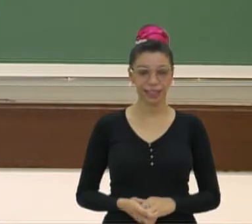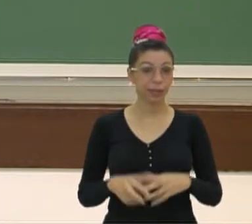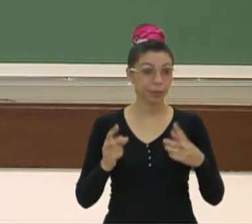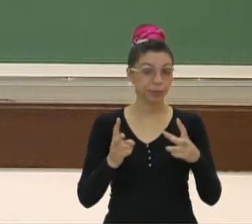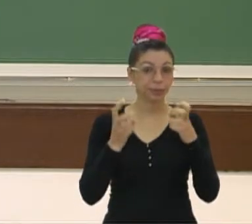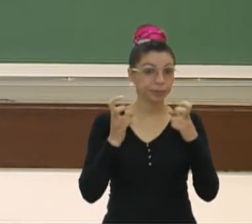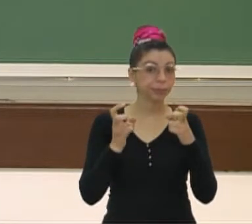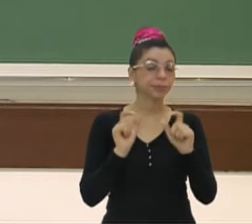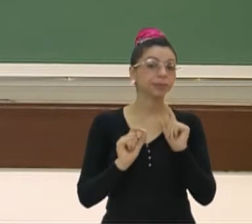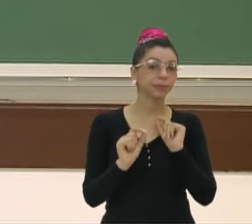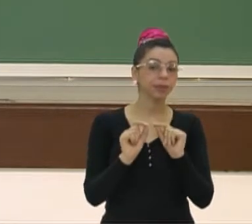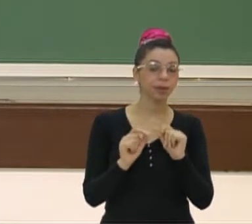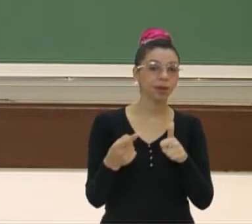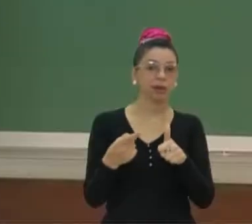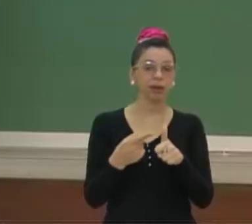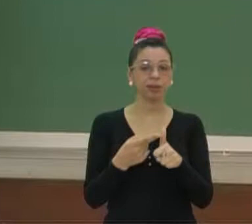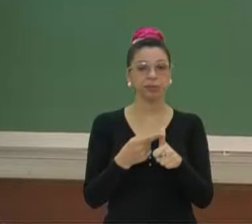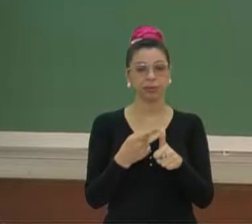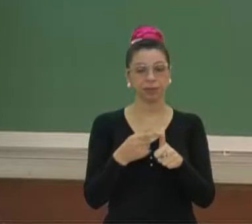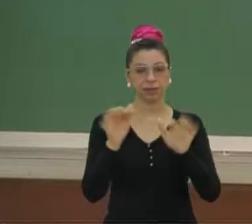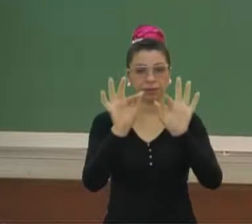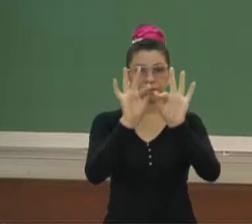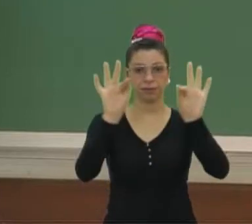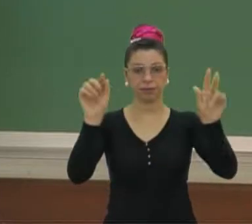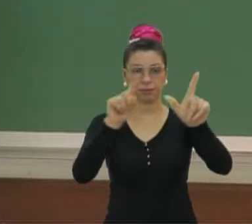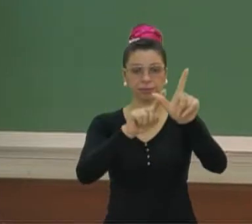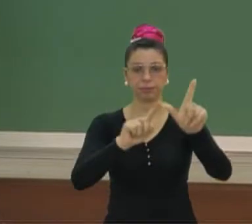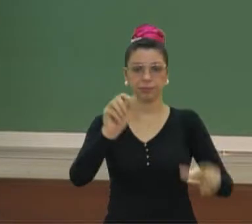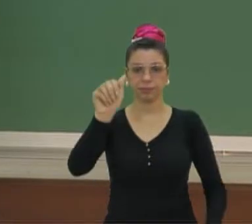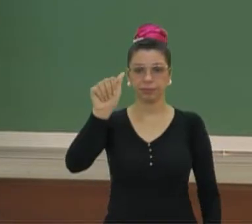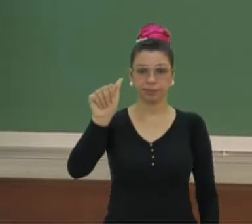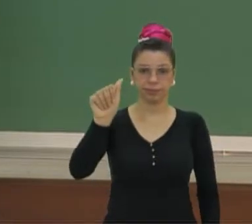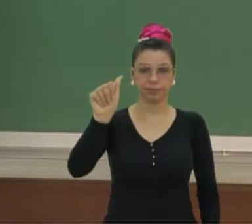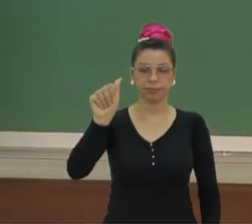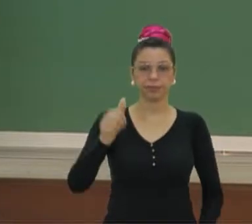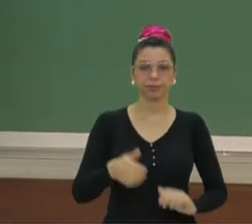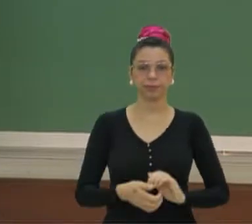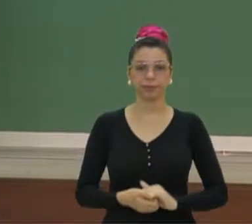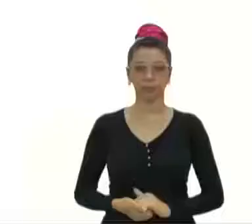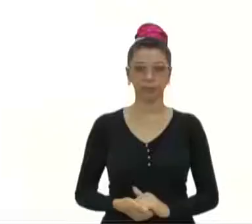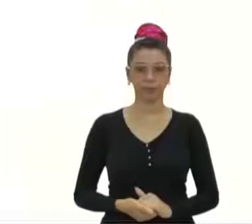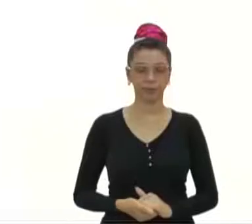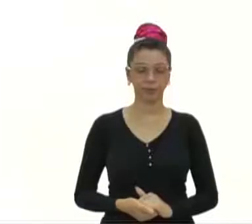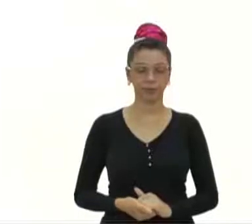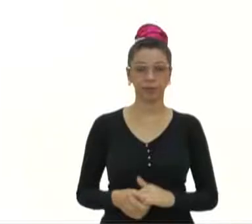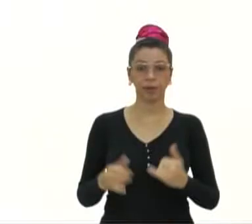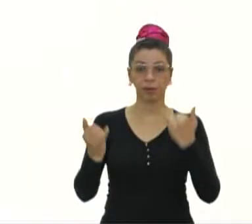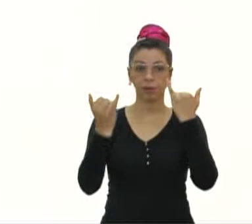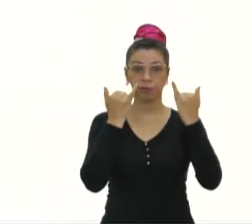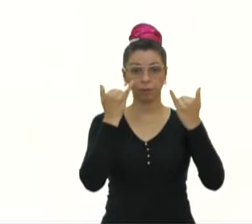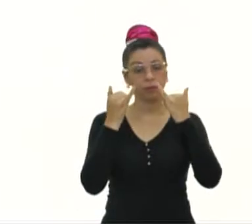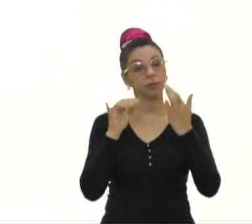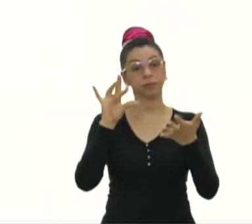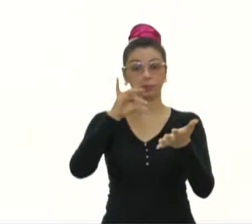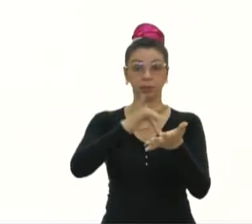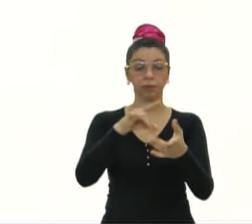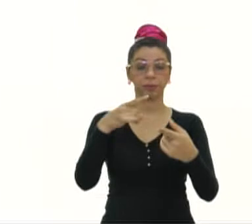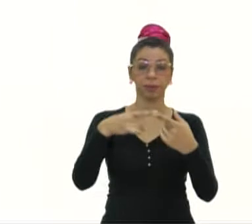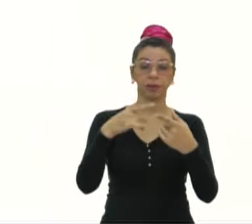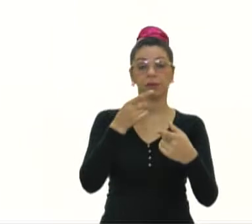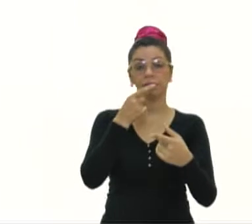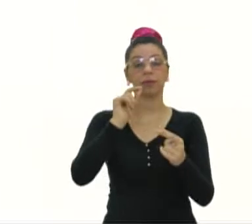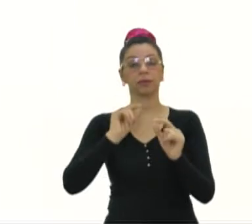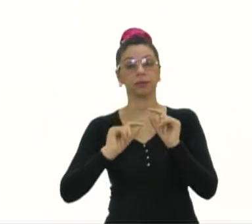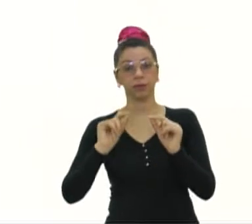Observem, pessoal. Na primeira frase, letra A, Calvin froze the snow guns last night. Essa informação ela é verdadeira. Quando ele diz